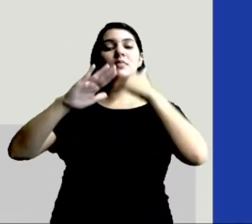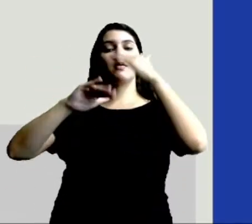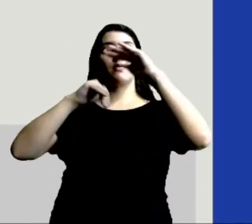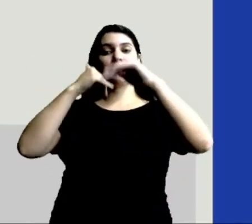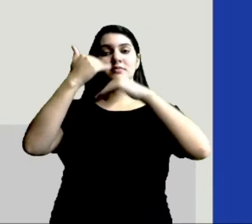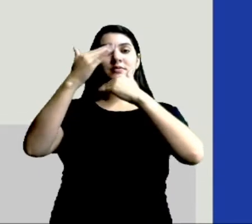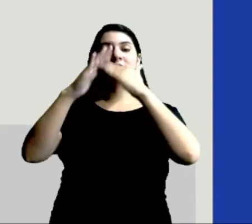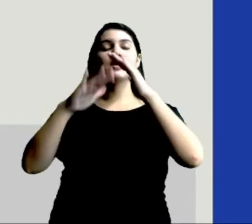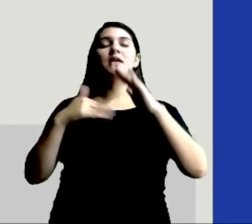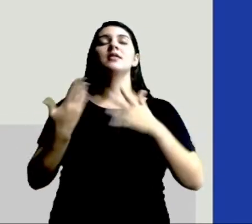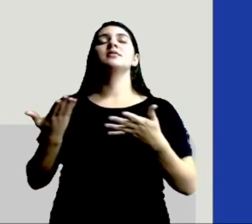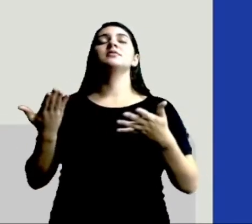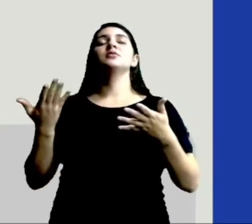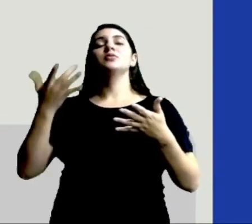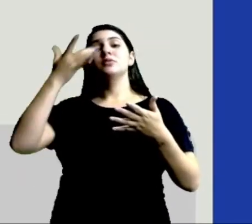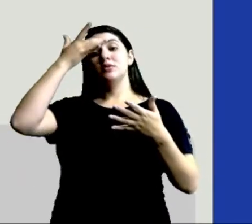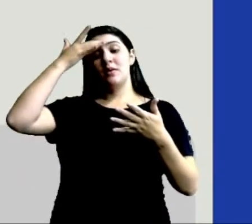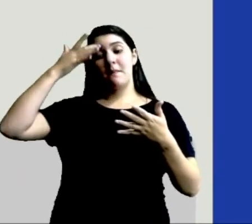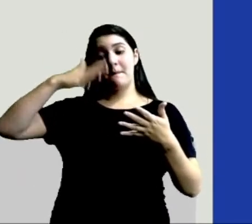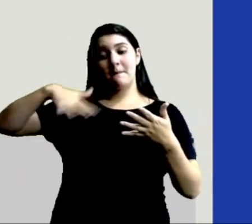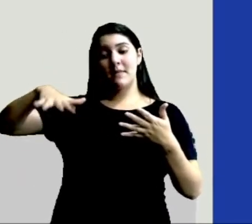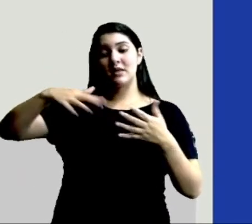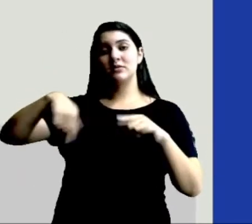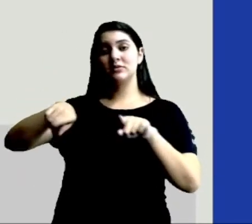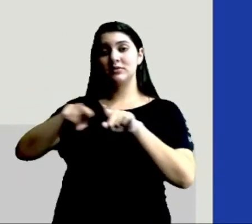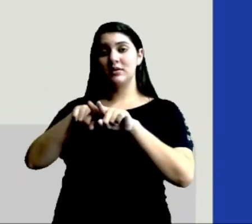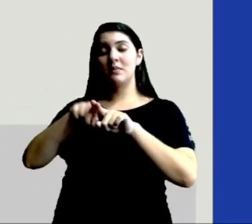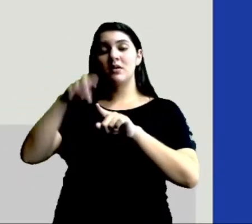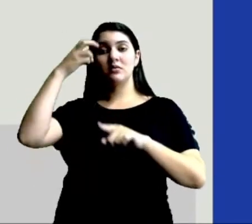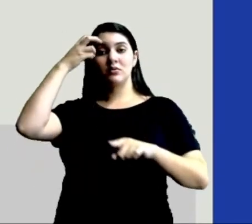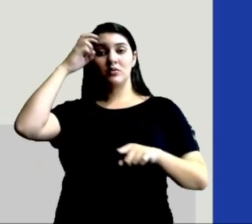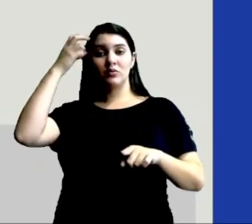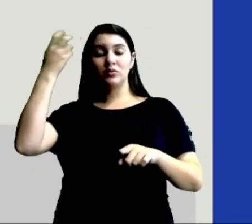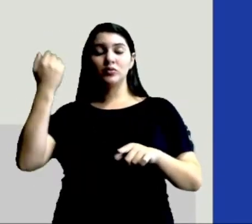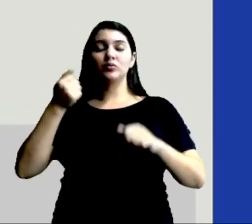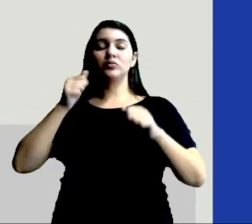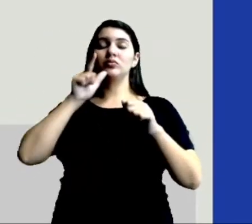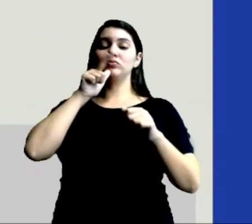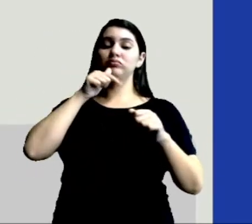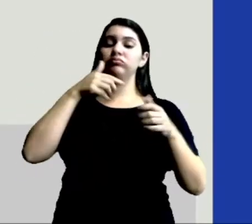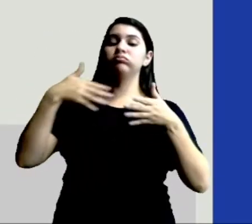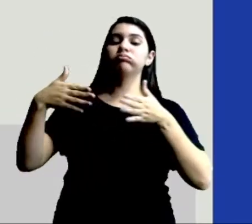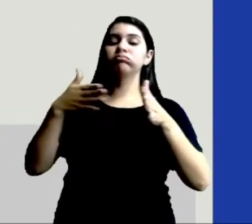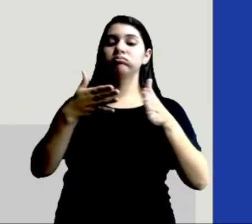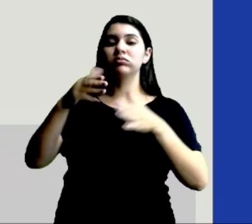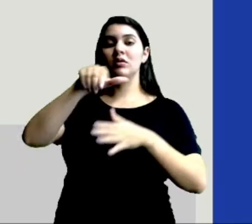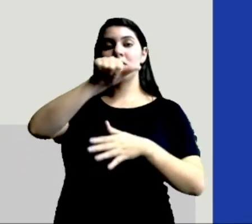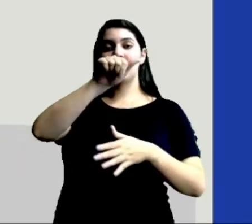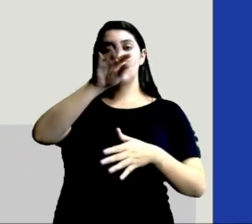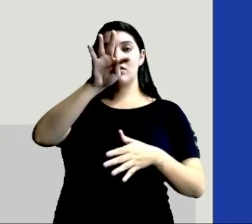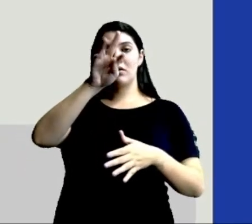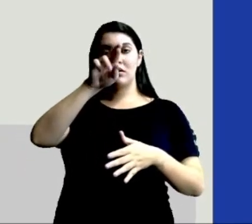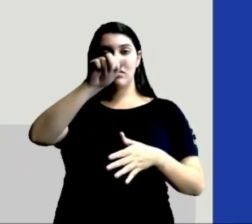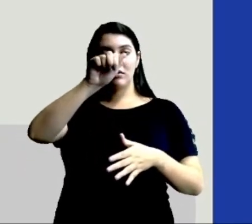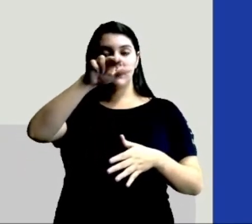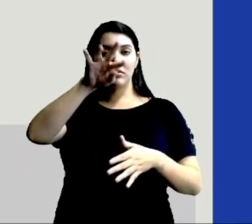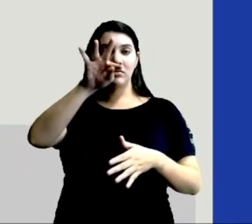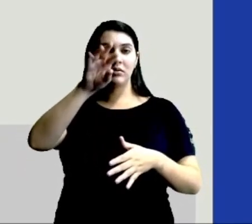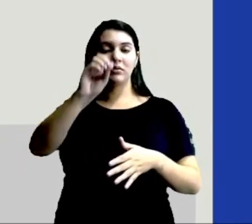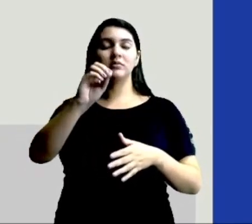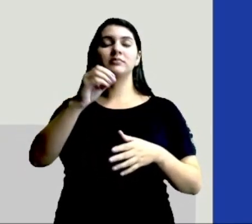e culturas através do Oceano Atlântico e pelo encontro e pelas trocas de diversas